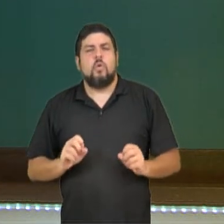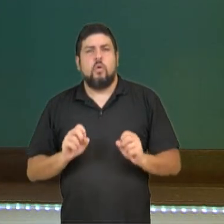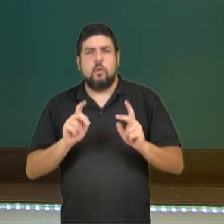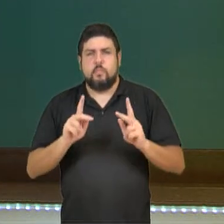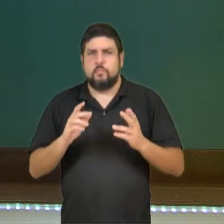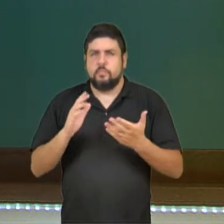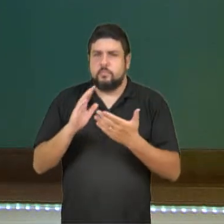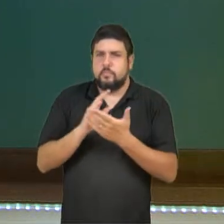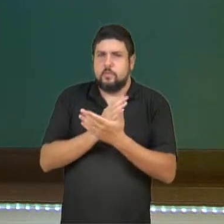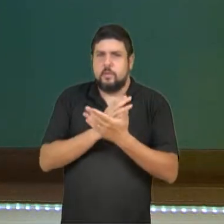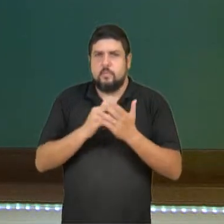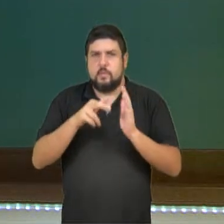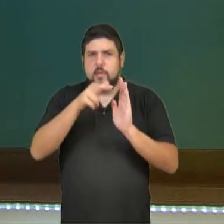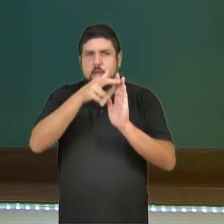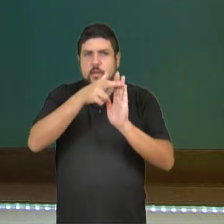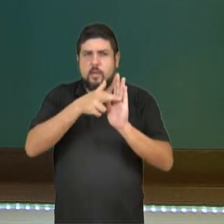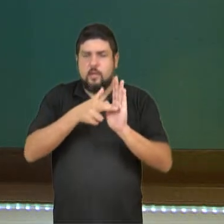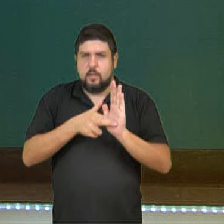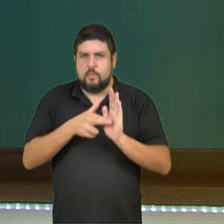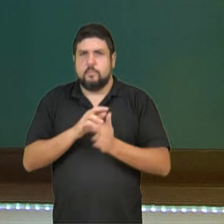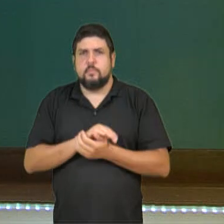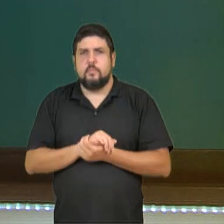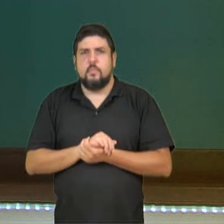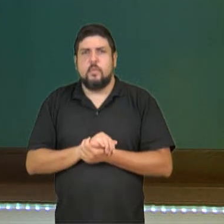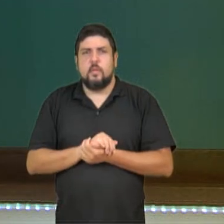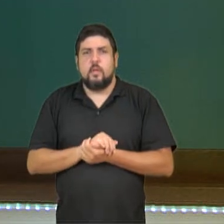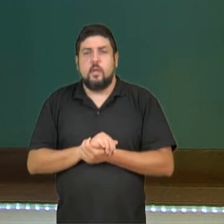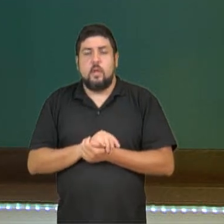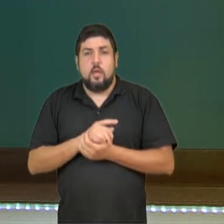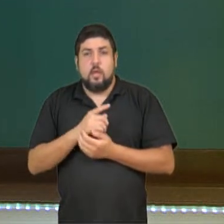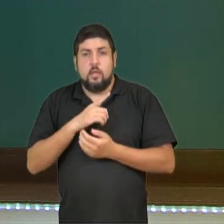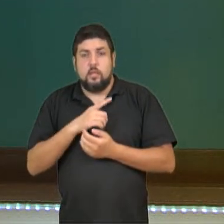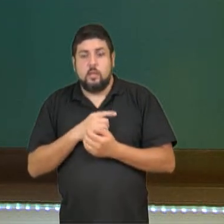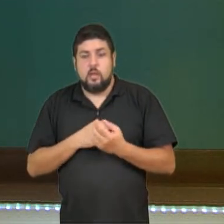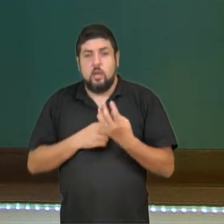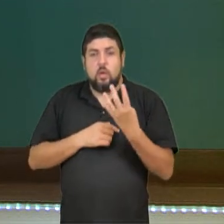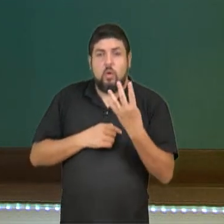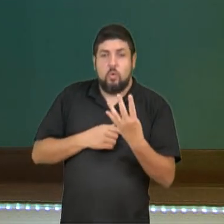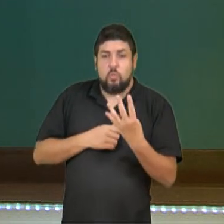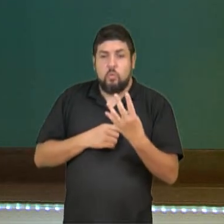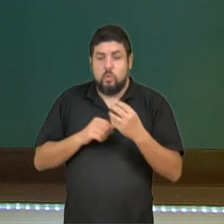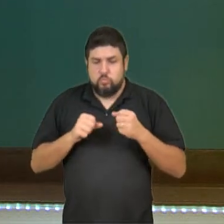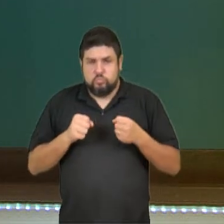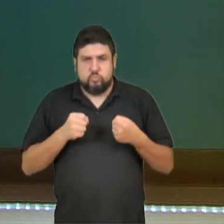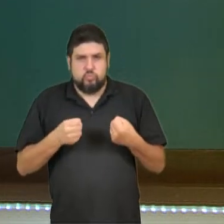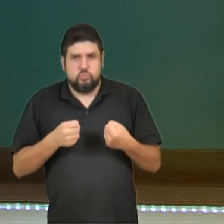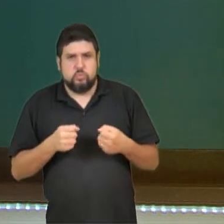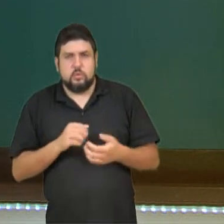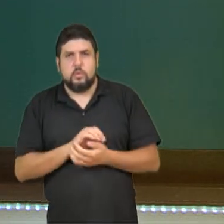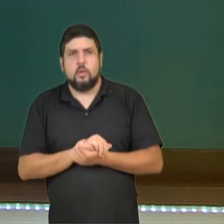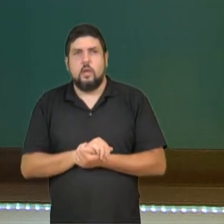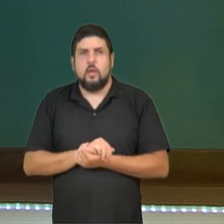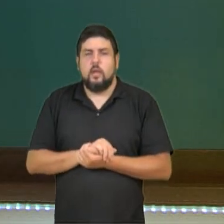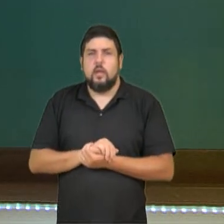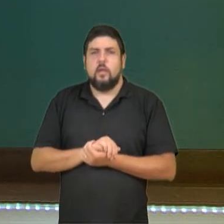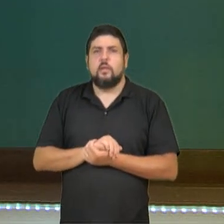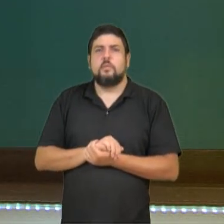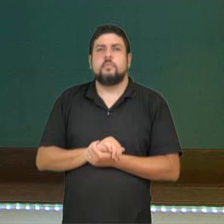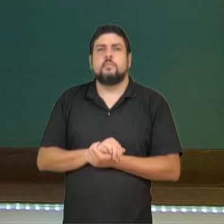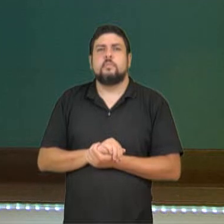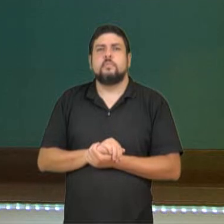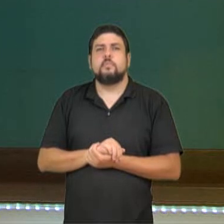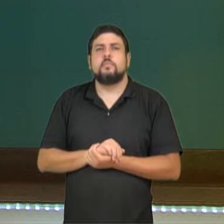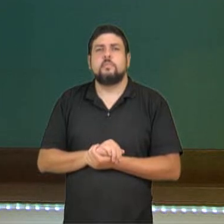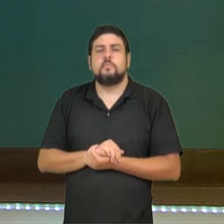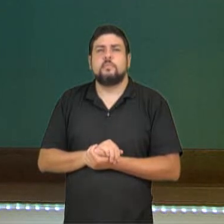algumas regras, então vamos lá. Existem 4 posições defensivas, que é o pitcher, o catcher, o infield e